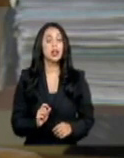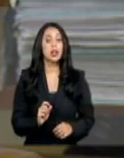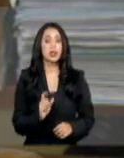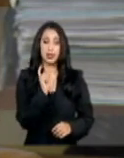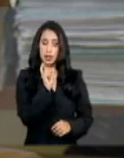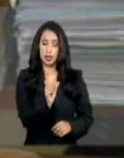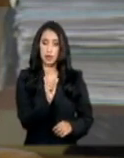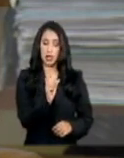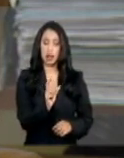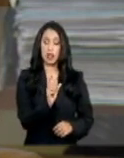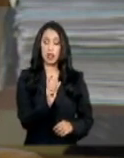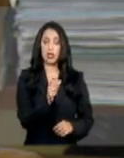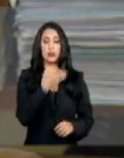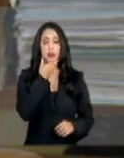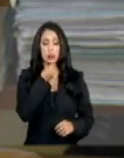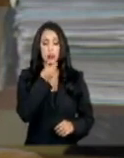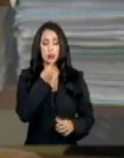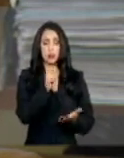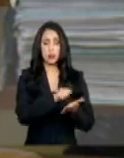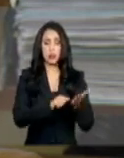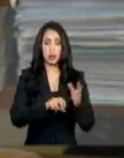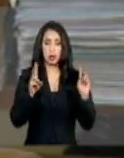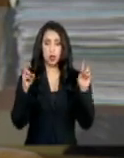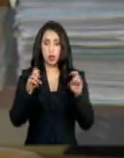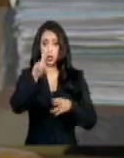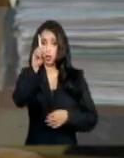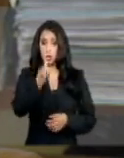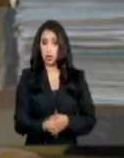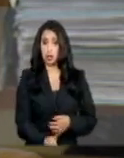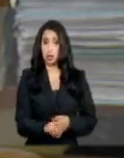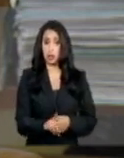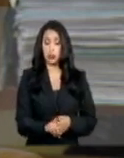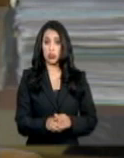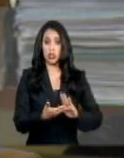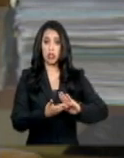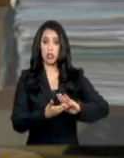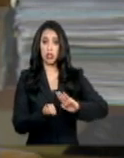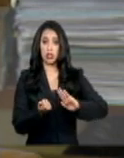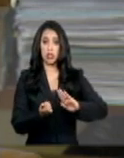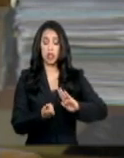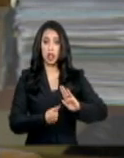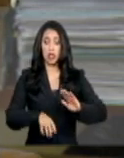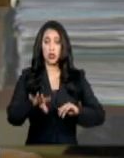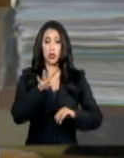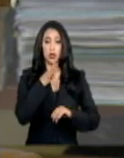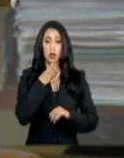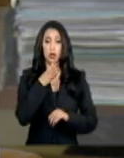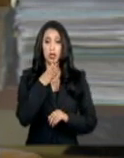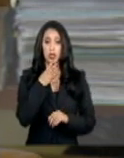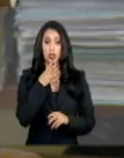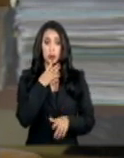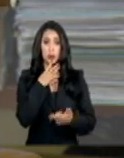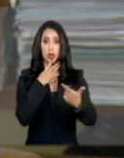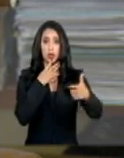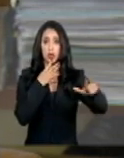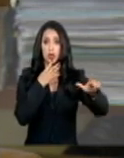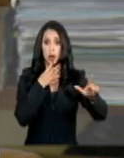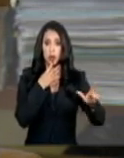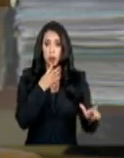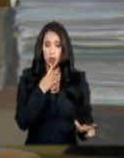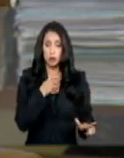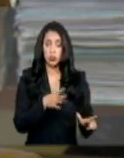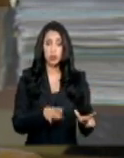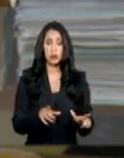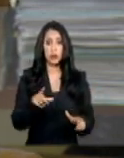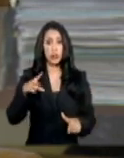de hannah arendt acho que o direito de excluir do conhecimento de terceiros aquilo que diz